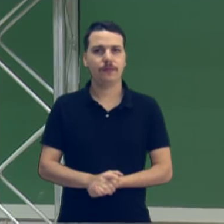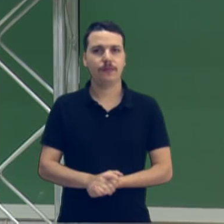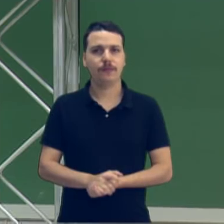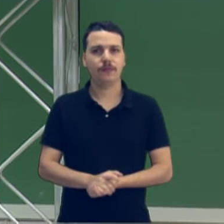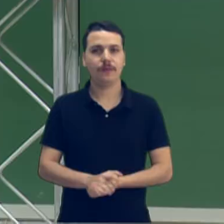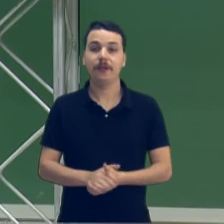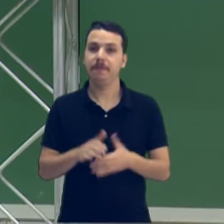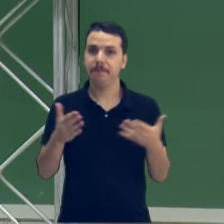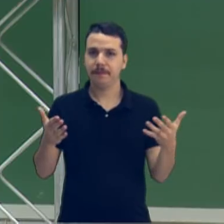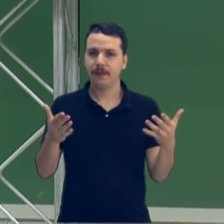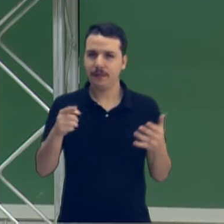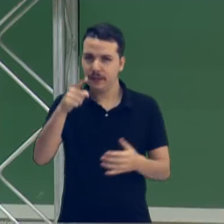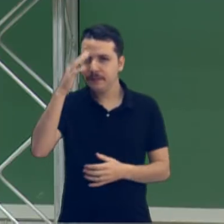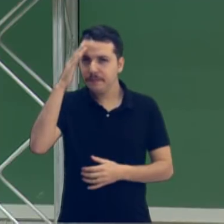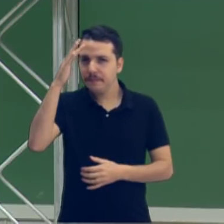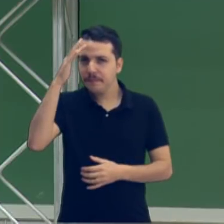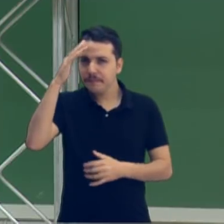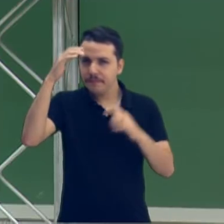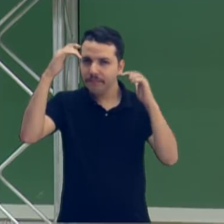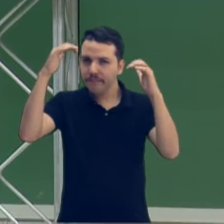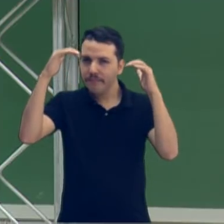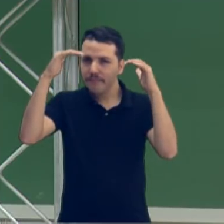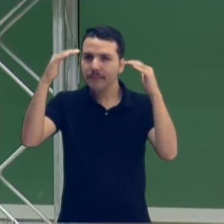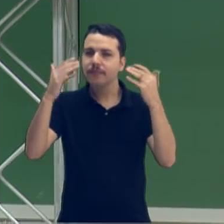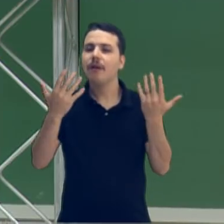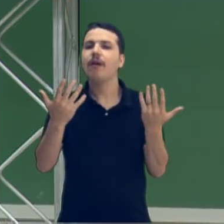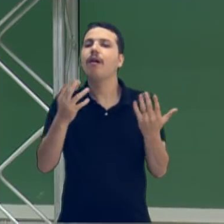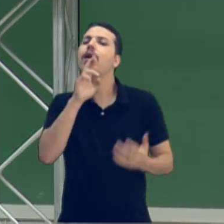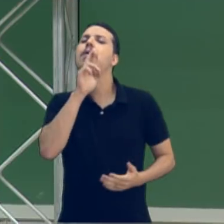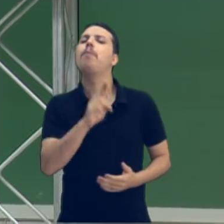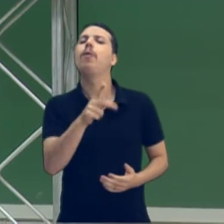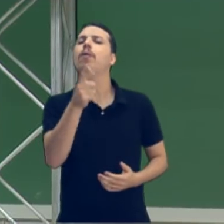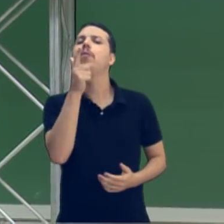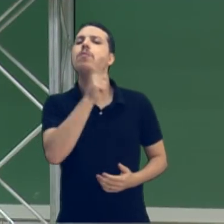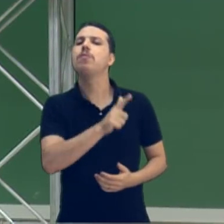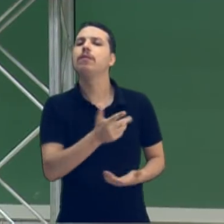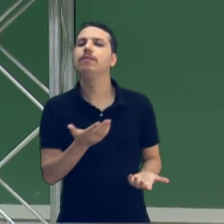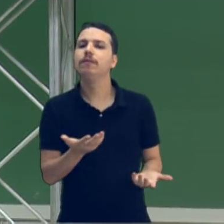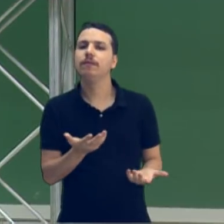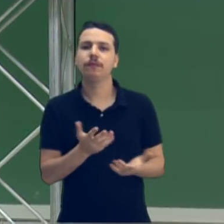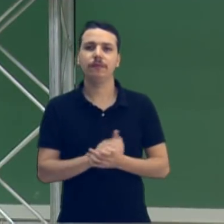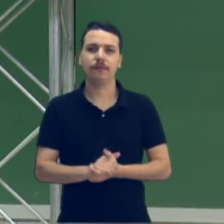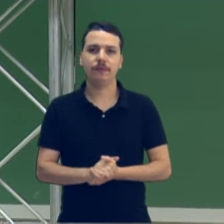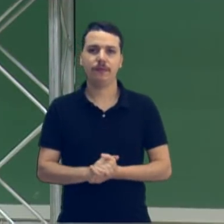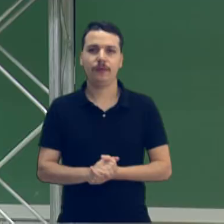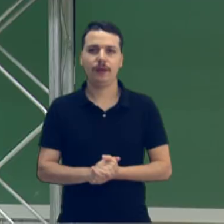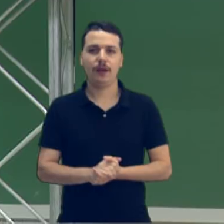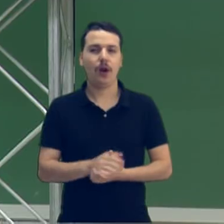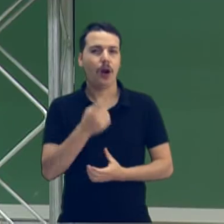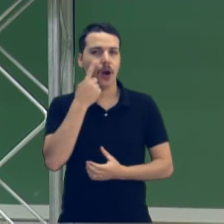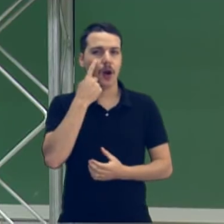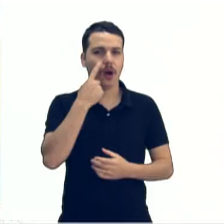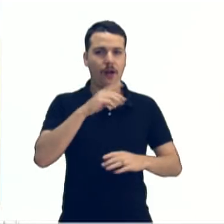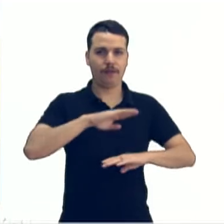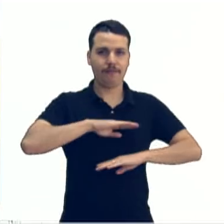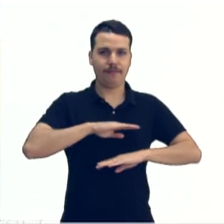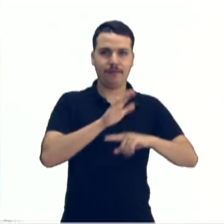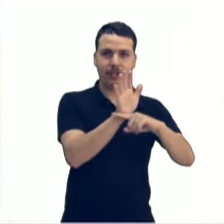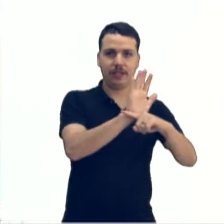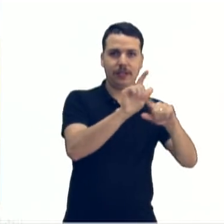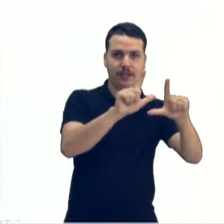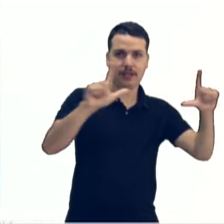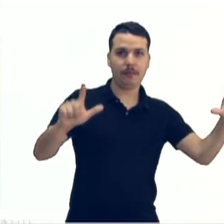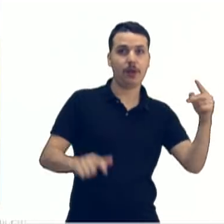E daí? Você pensou? Qual é a conclusão que você chegou agora? Conferindo o Cinema 2. O Cinema